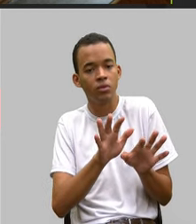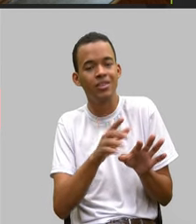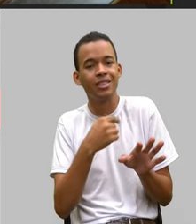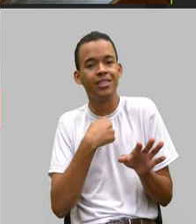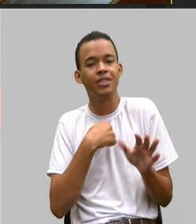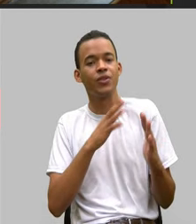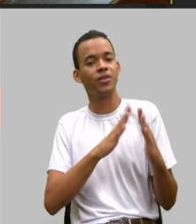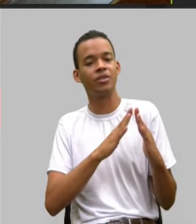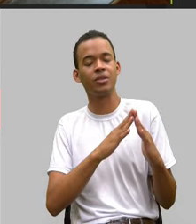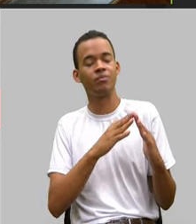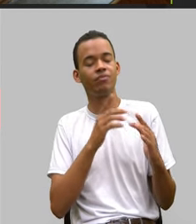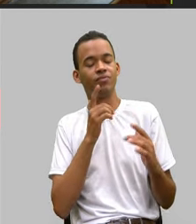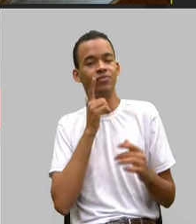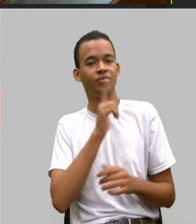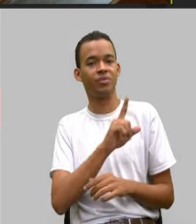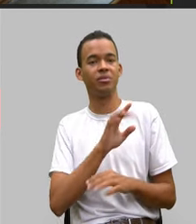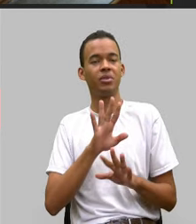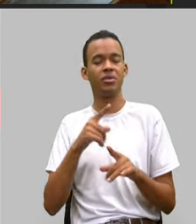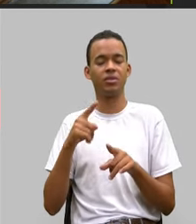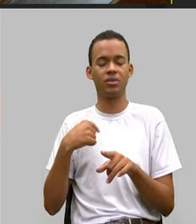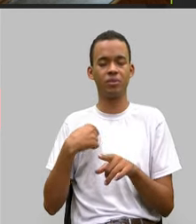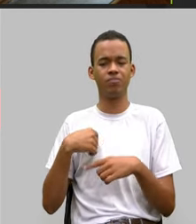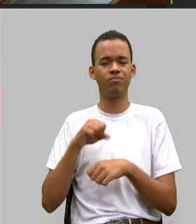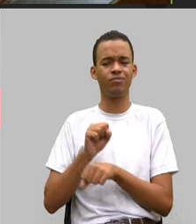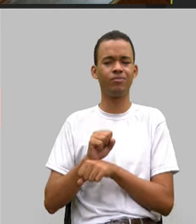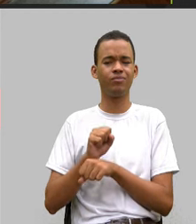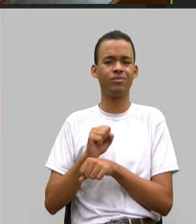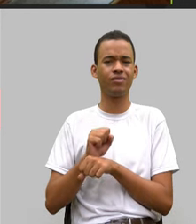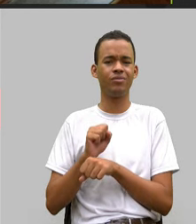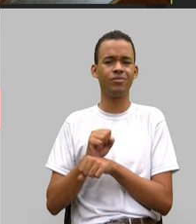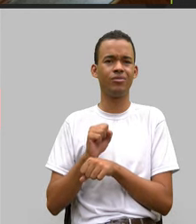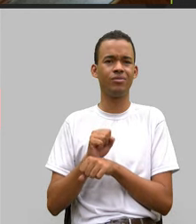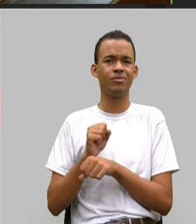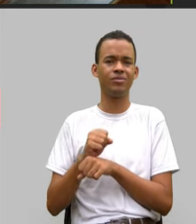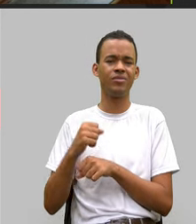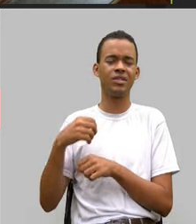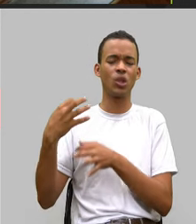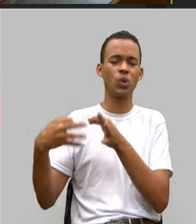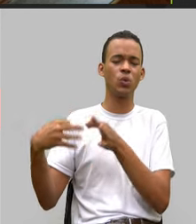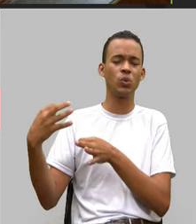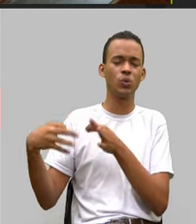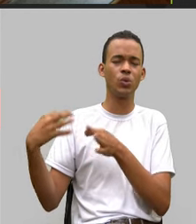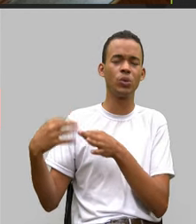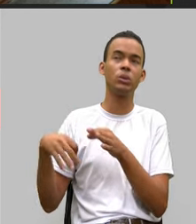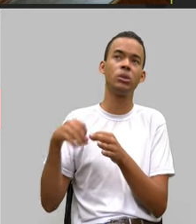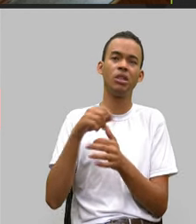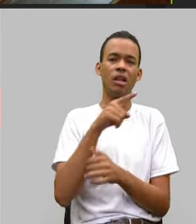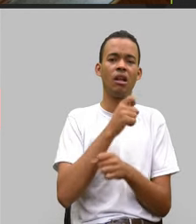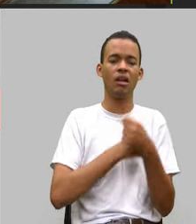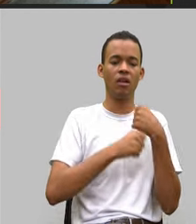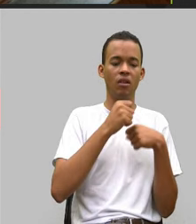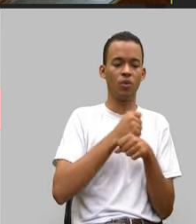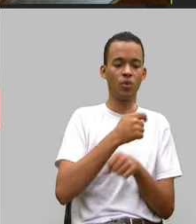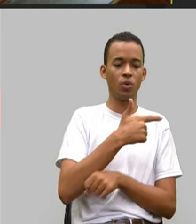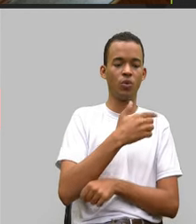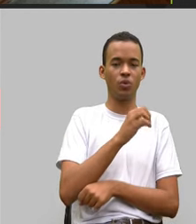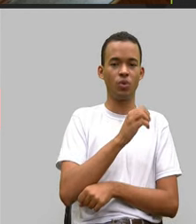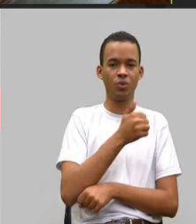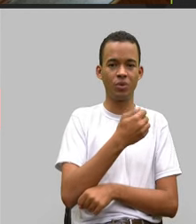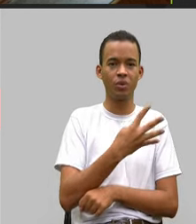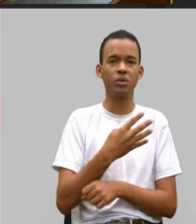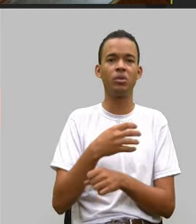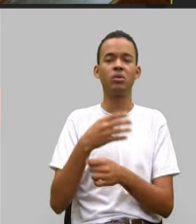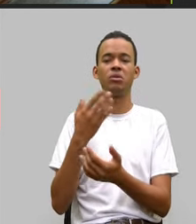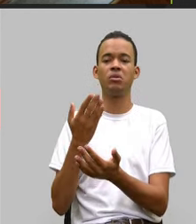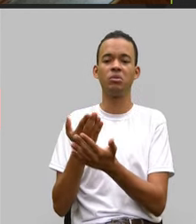podia esperar parlamentos Em 2014 eu podia esperar justiça em 2014 eu podia esperar academia